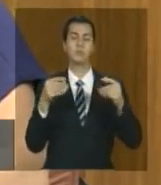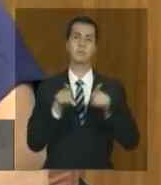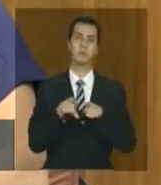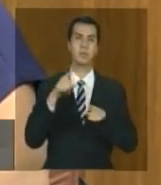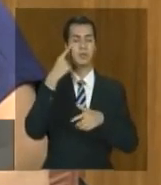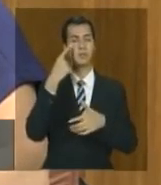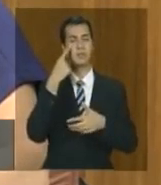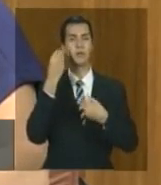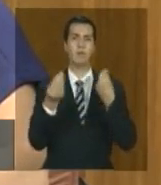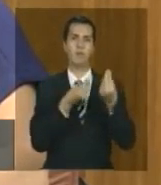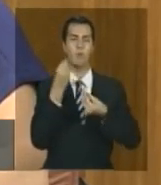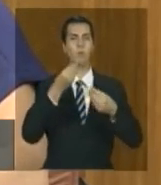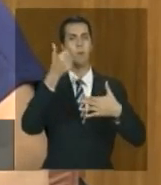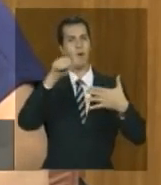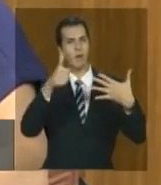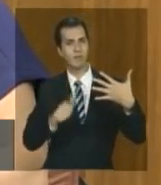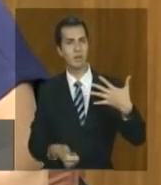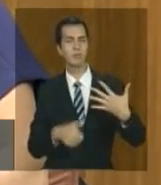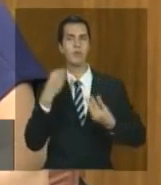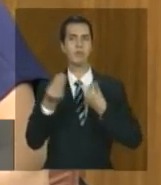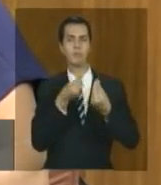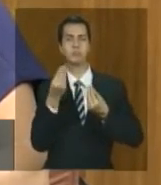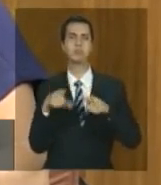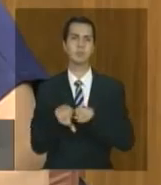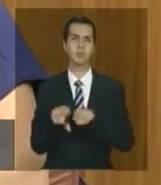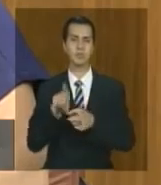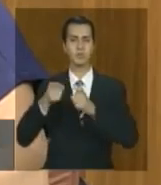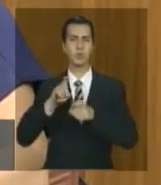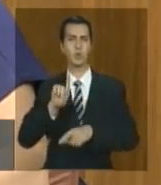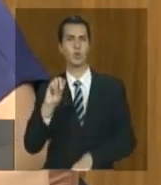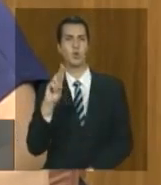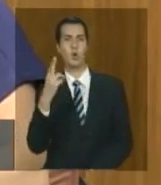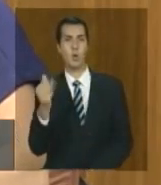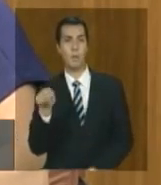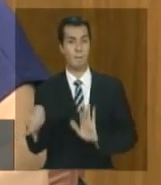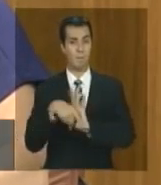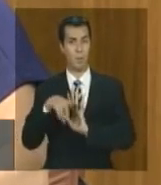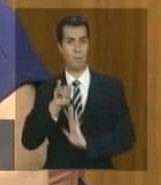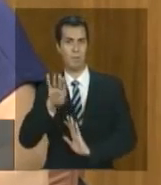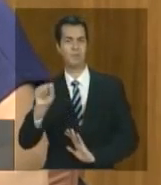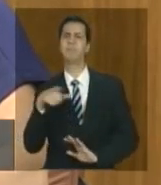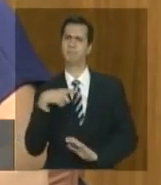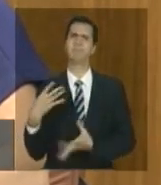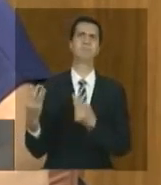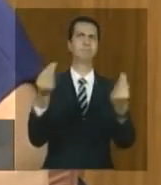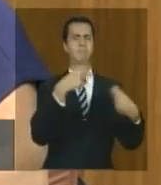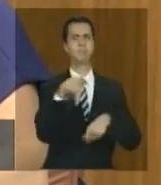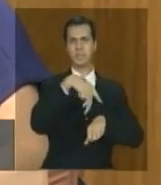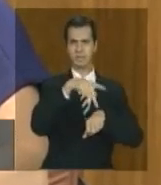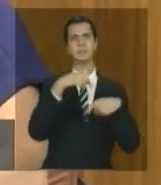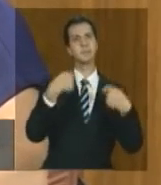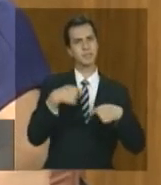reavaliar a retomada dessa rodada, que não depende só dos BRICS, mas os BRICS podem vir a ter um papel